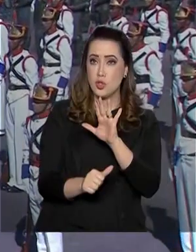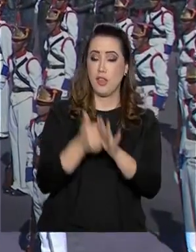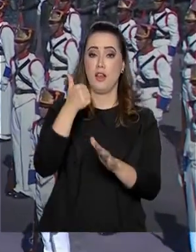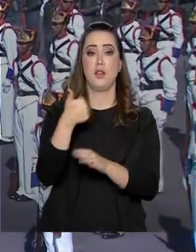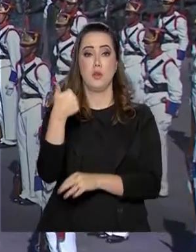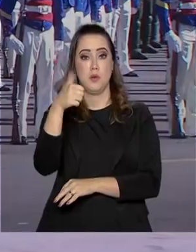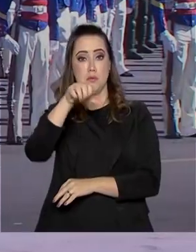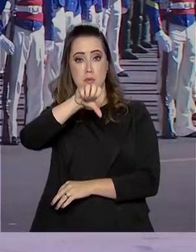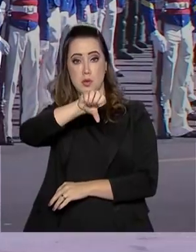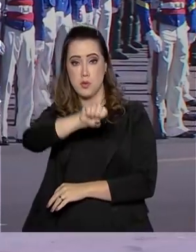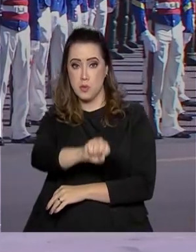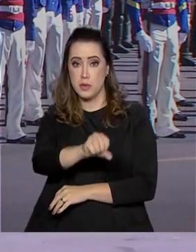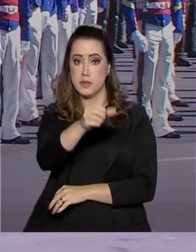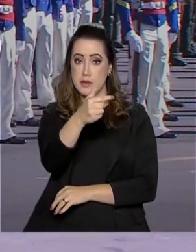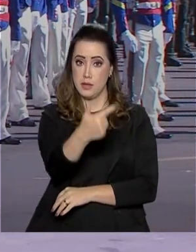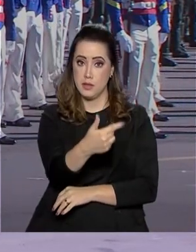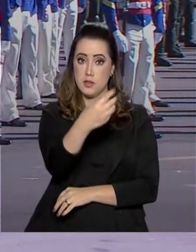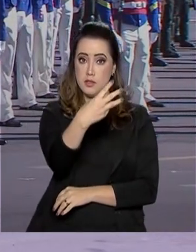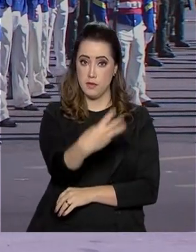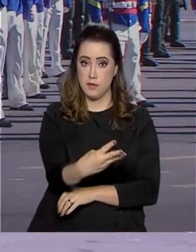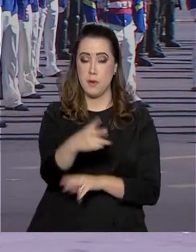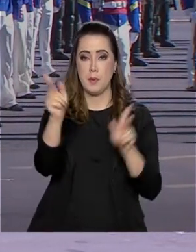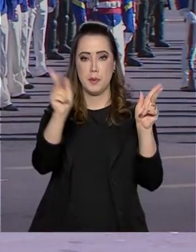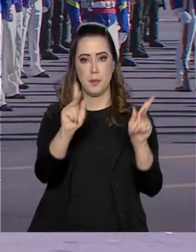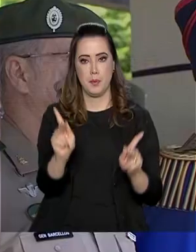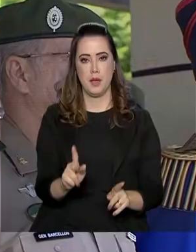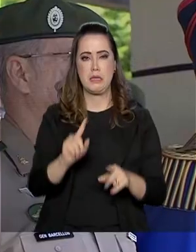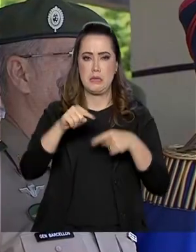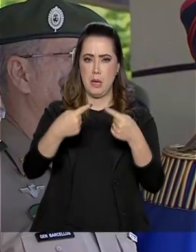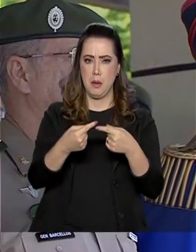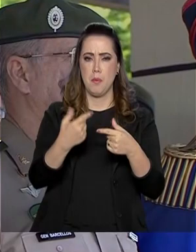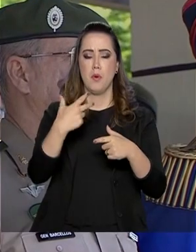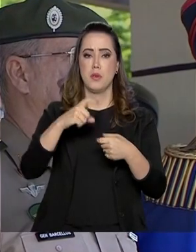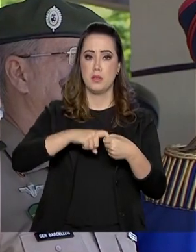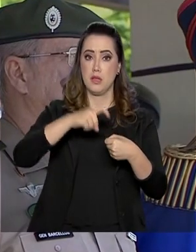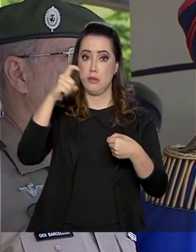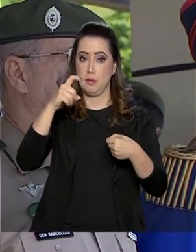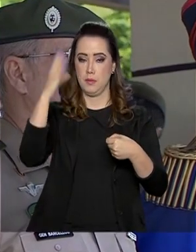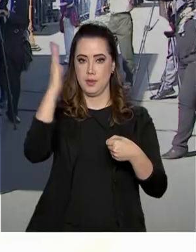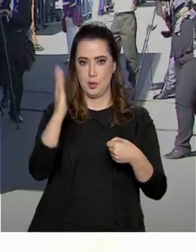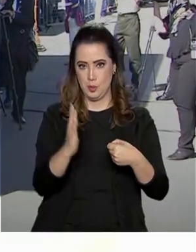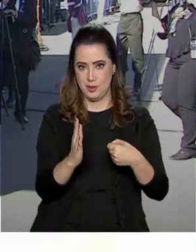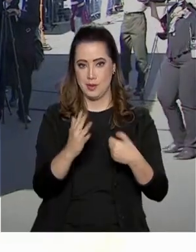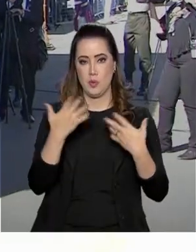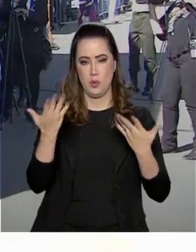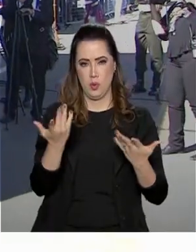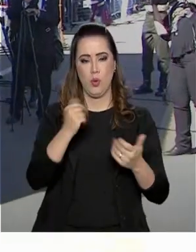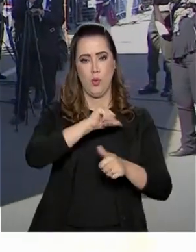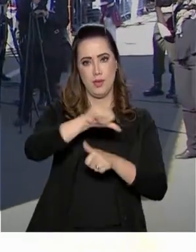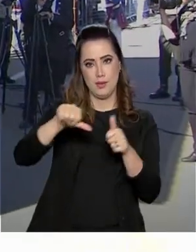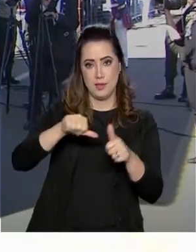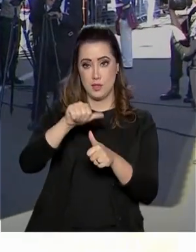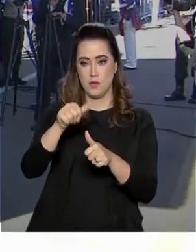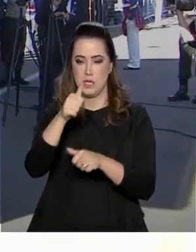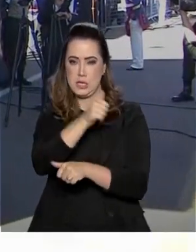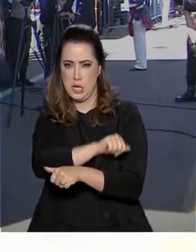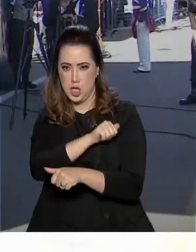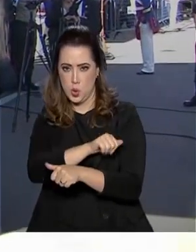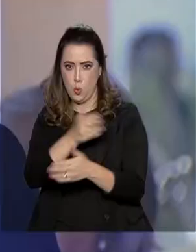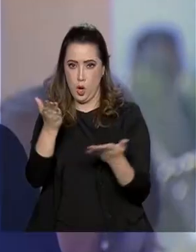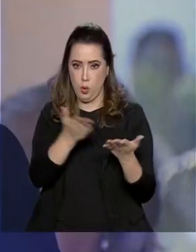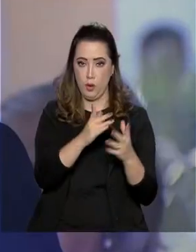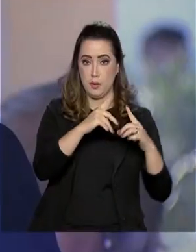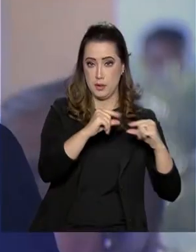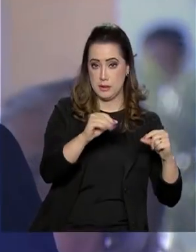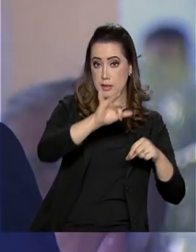1823 para atuar na pacificação logo após a independência do Brasil. Com a transferência da capital federal para Brasília,